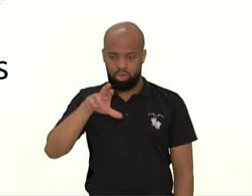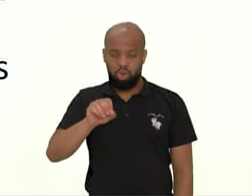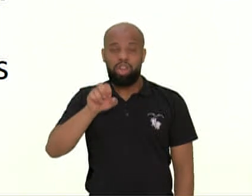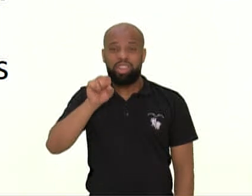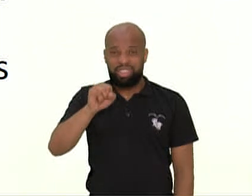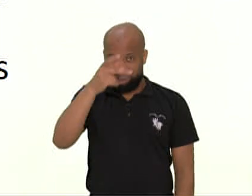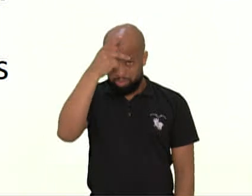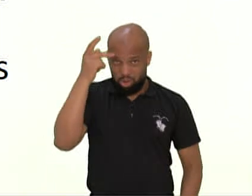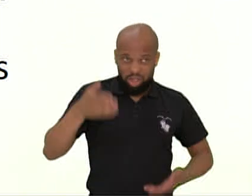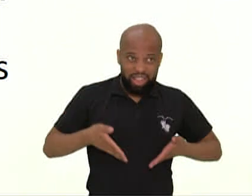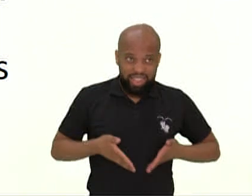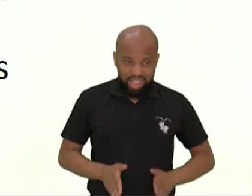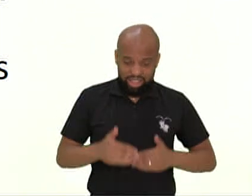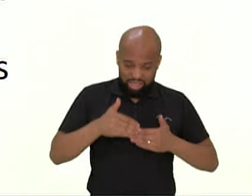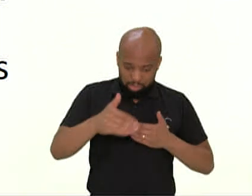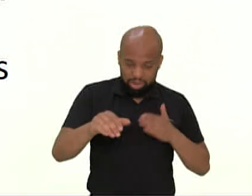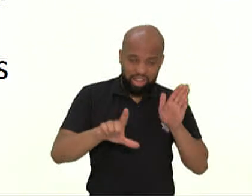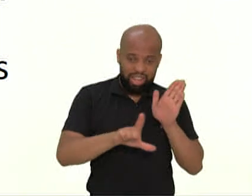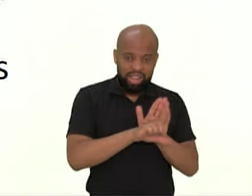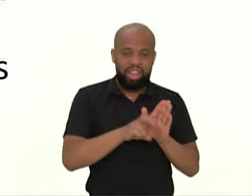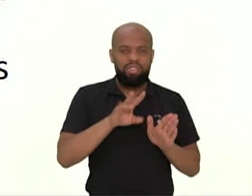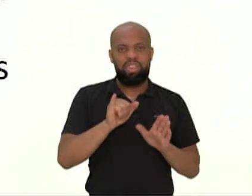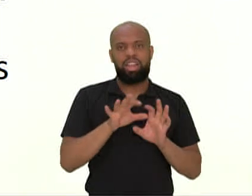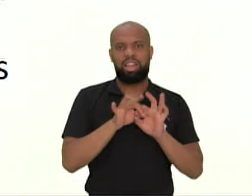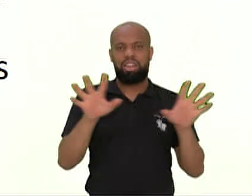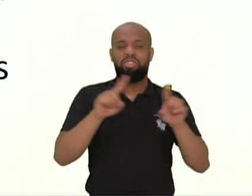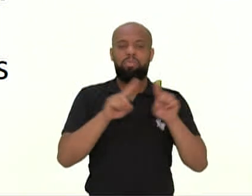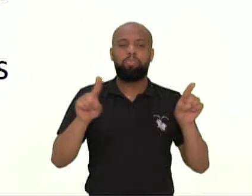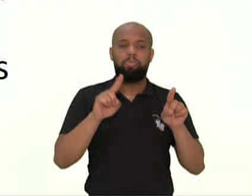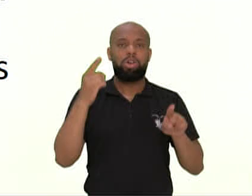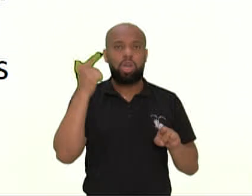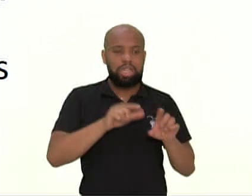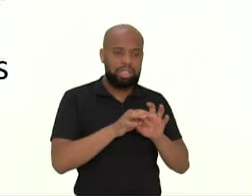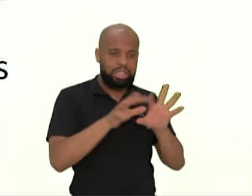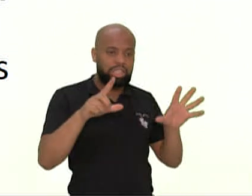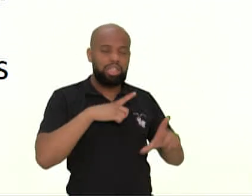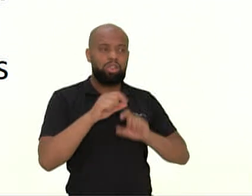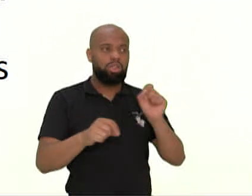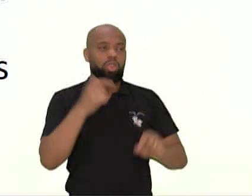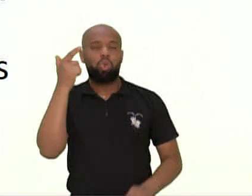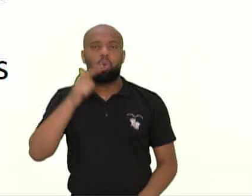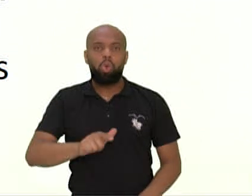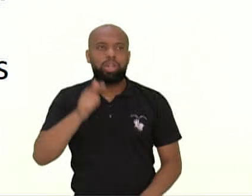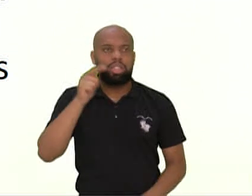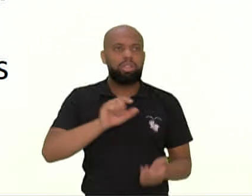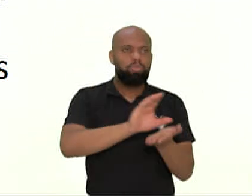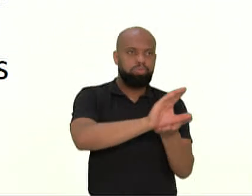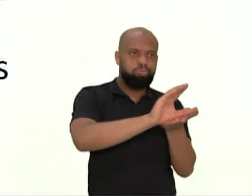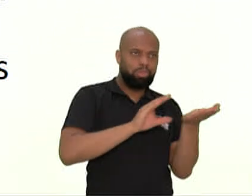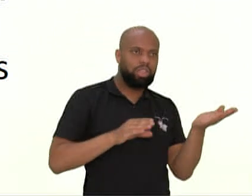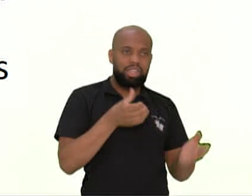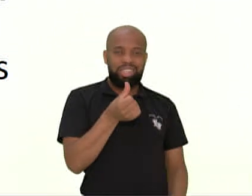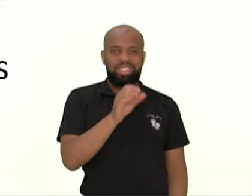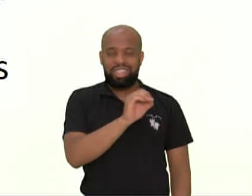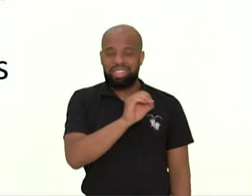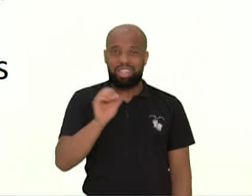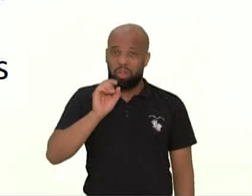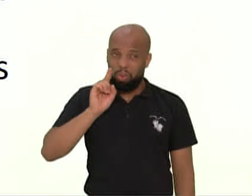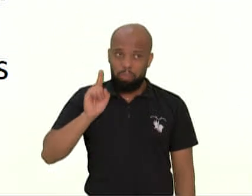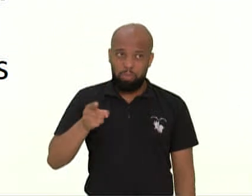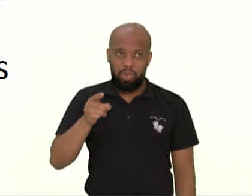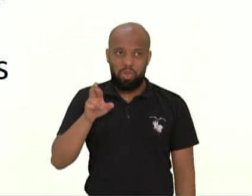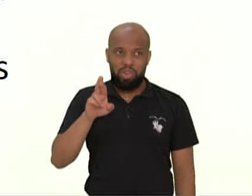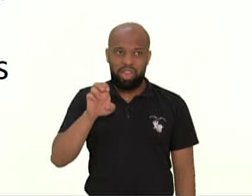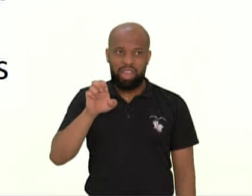livre. Porém, ela estabelecia que para ser libertado, o senhor receberia ou uma indenização de 600 mil réis